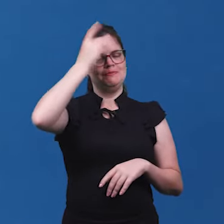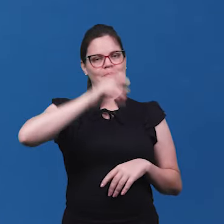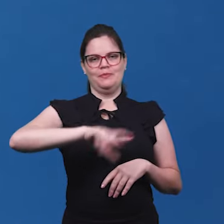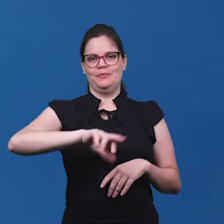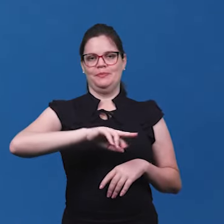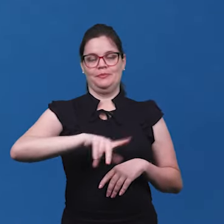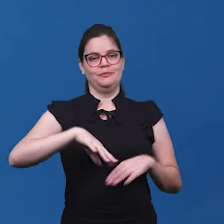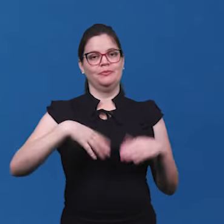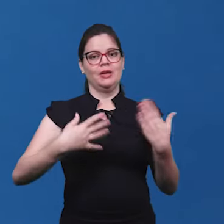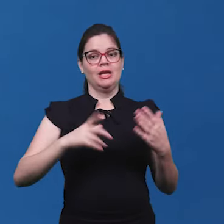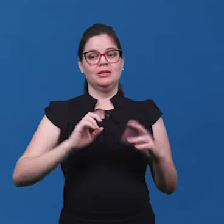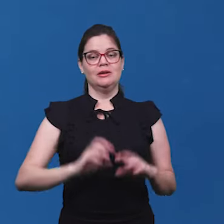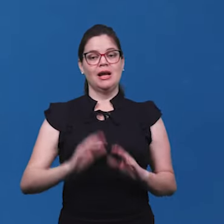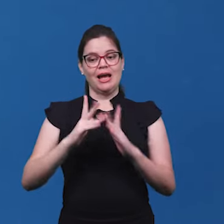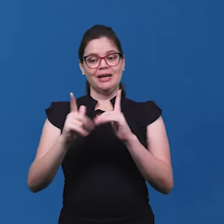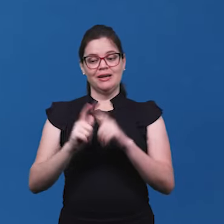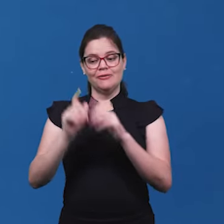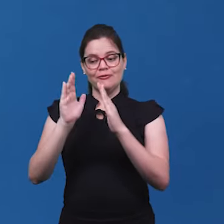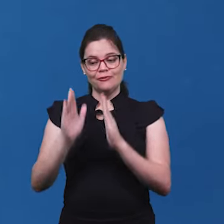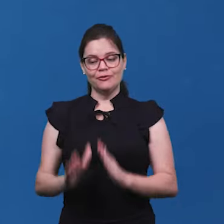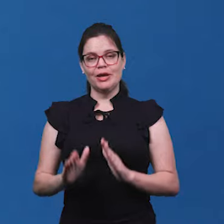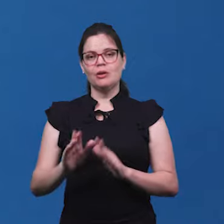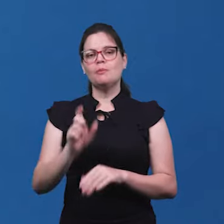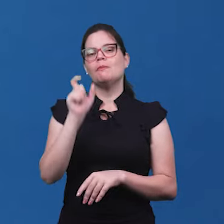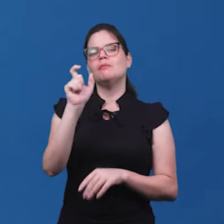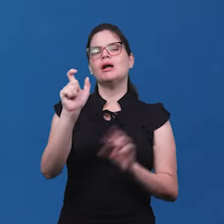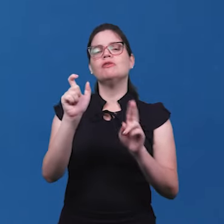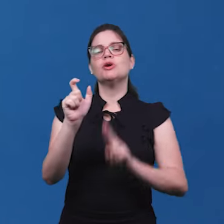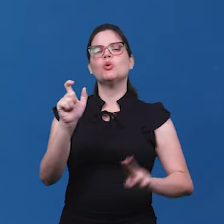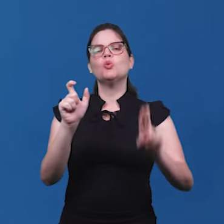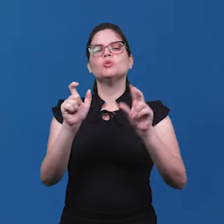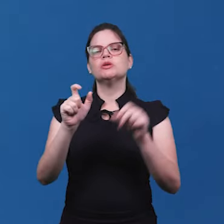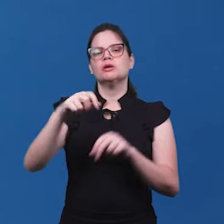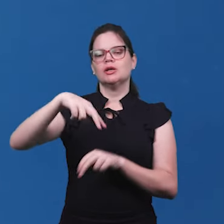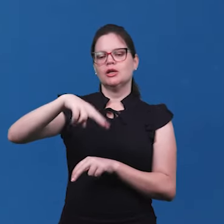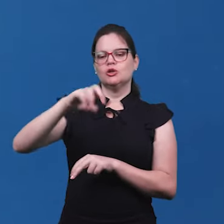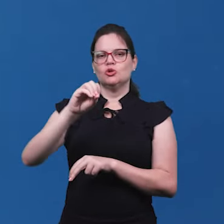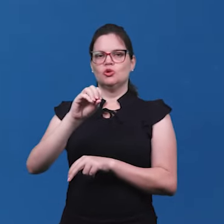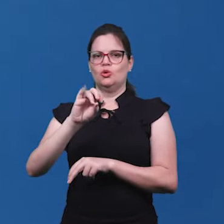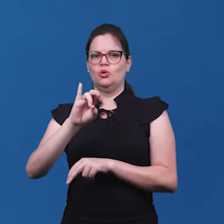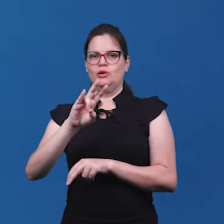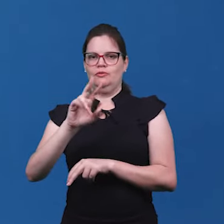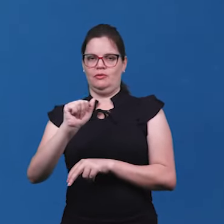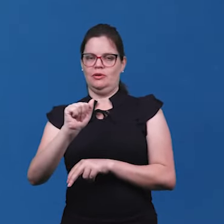expressão quando se refere à igreja, né? Apocalipse, quando se refere à igreja